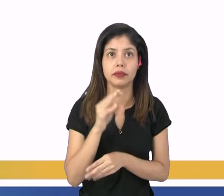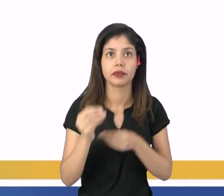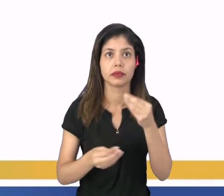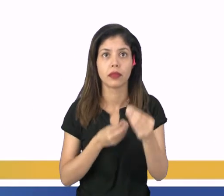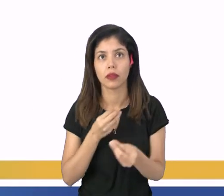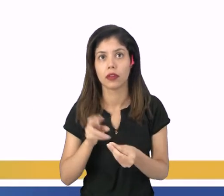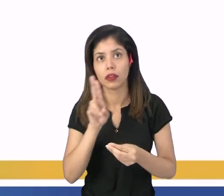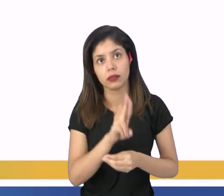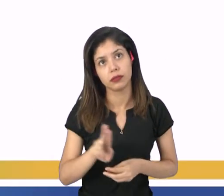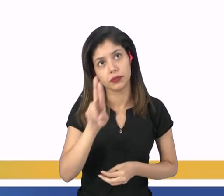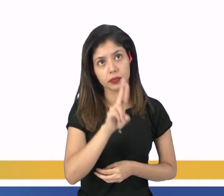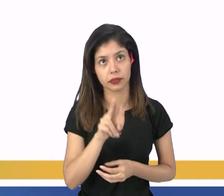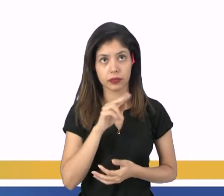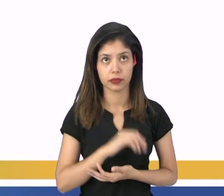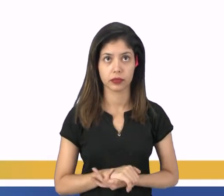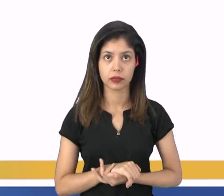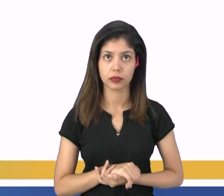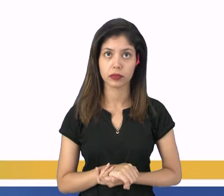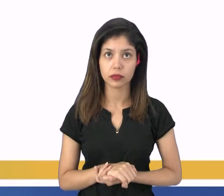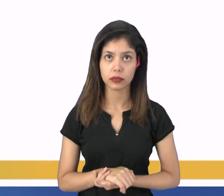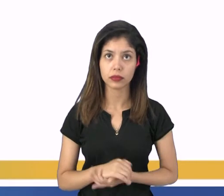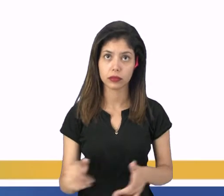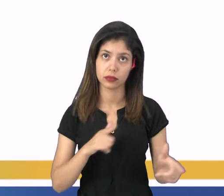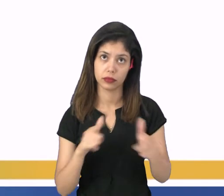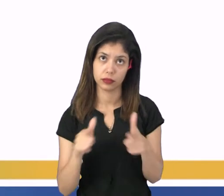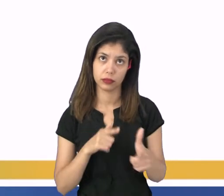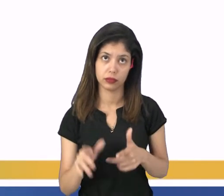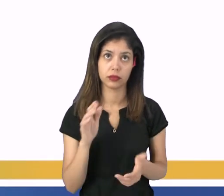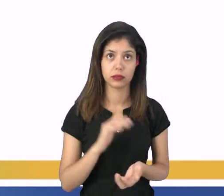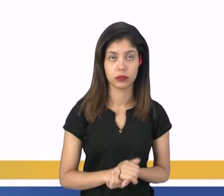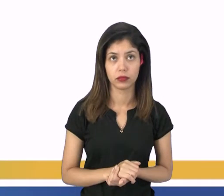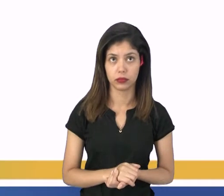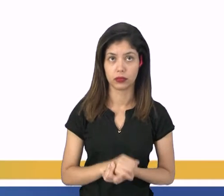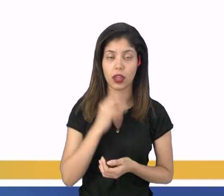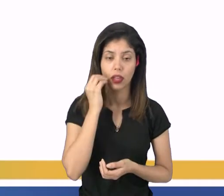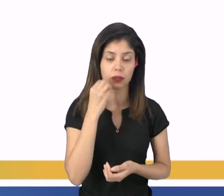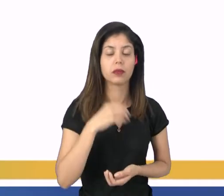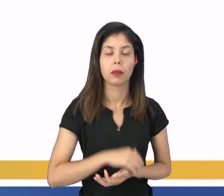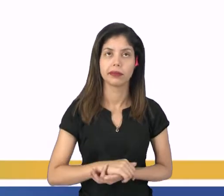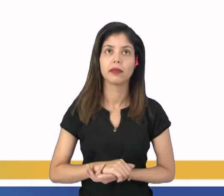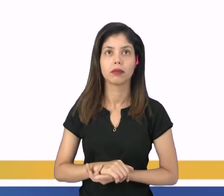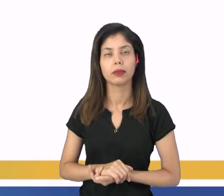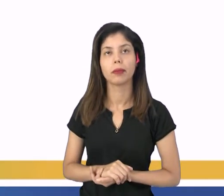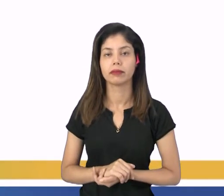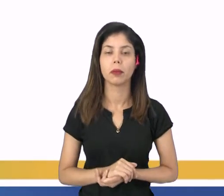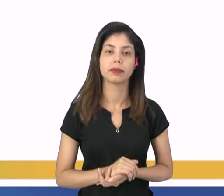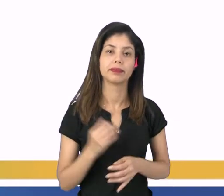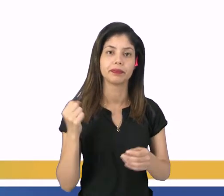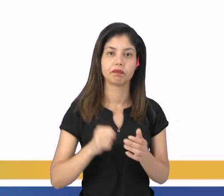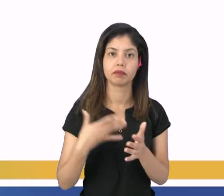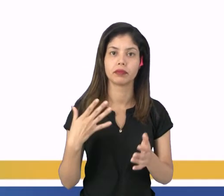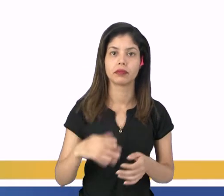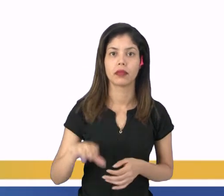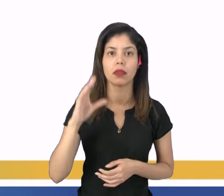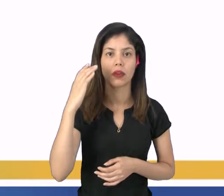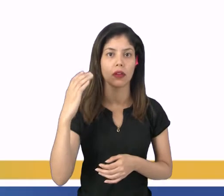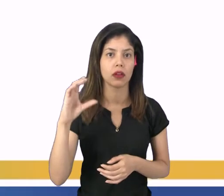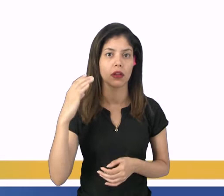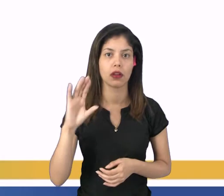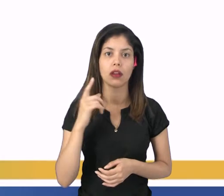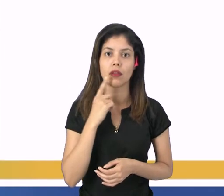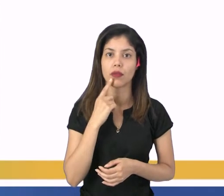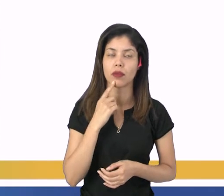eles utilizavam a folha de coca, né? Para trabalhar ali, mastigar, botava embaixo da língua, passava ali horas sem sentir fome, né?